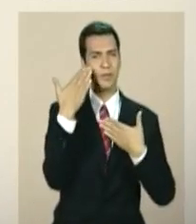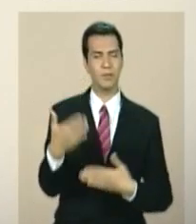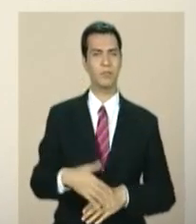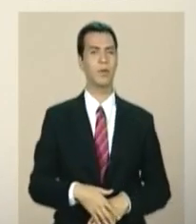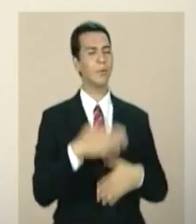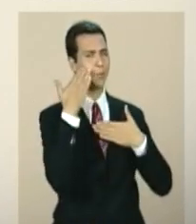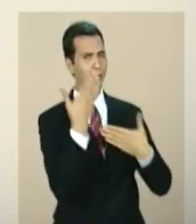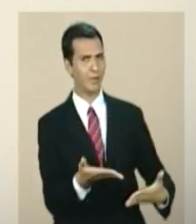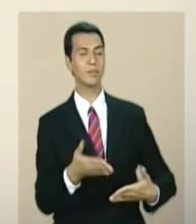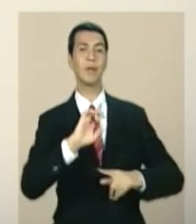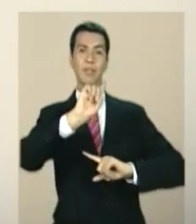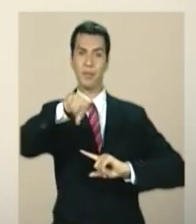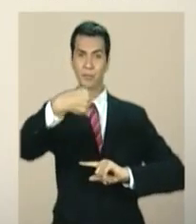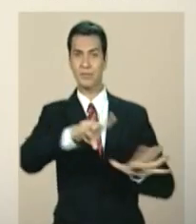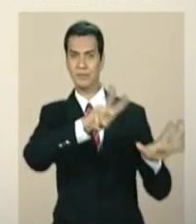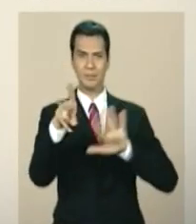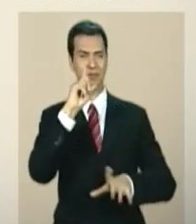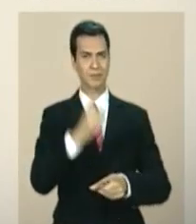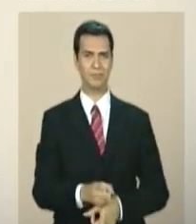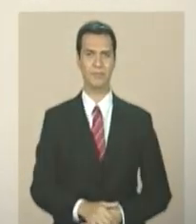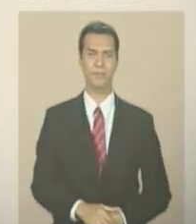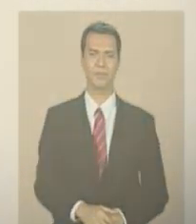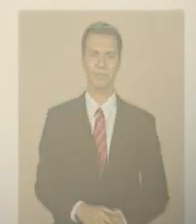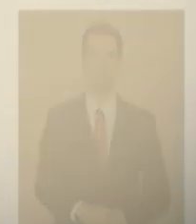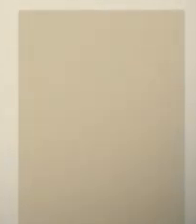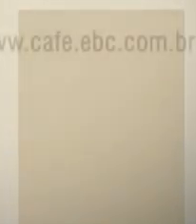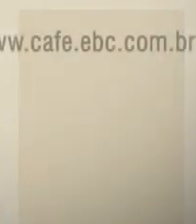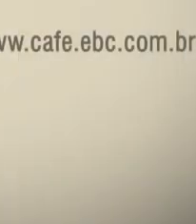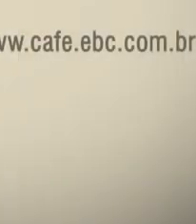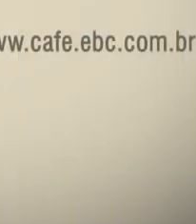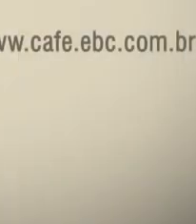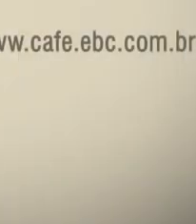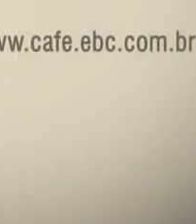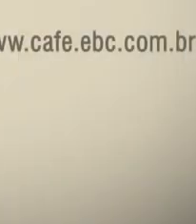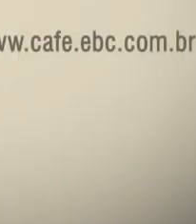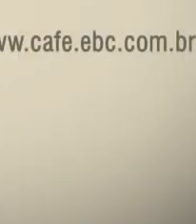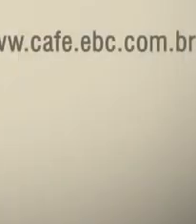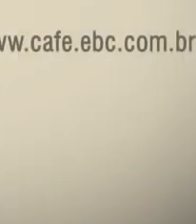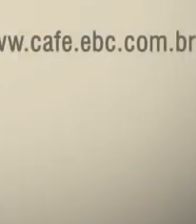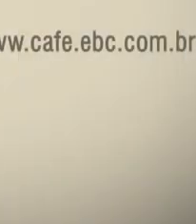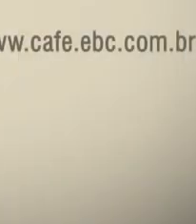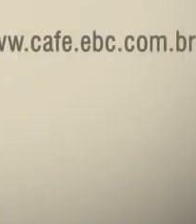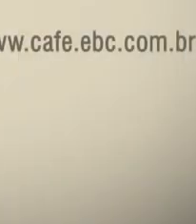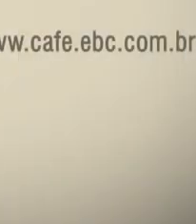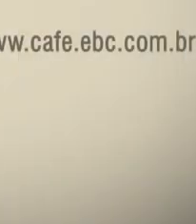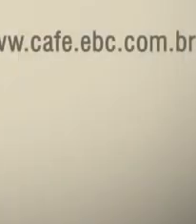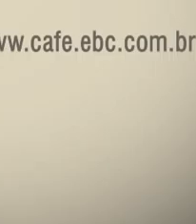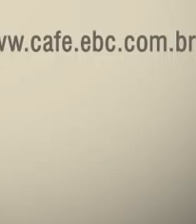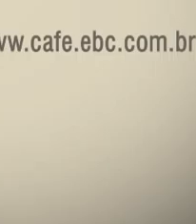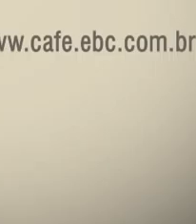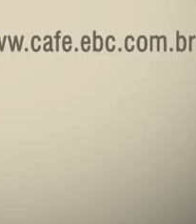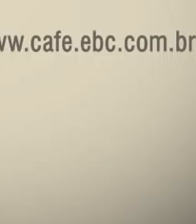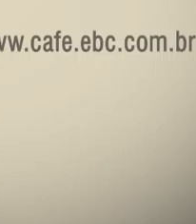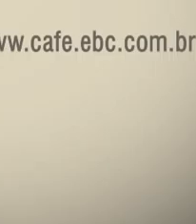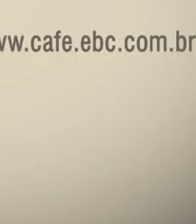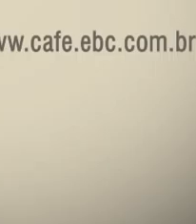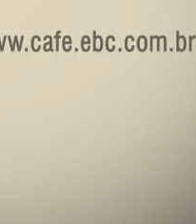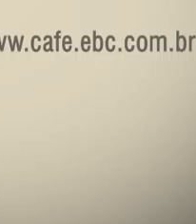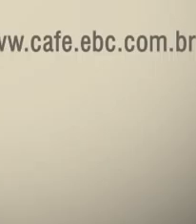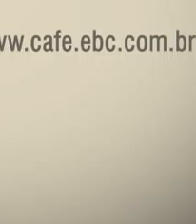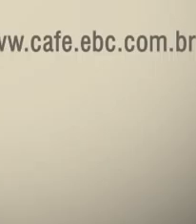obrigado e até a próxima semana você que nos ouve pode acessar este programa na internet o endereço é www.cafe.com.br